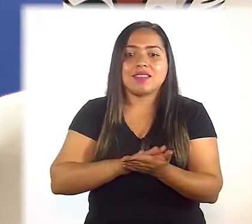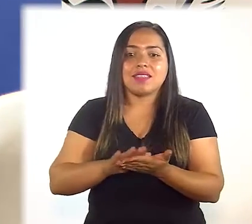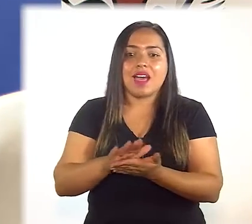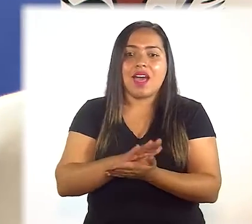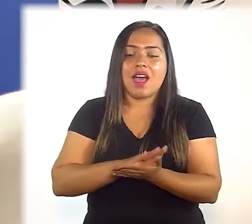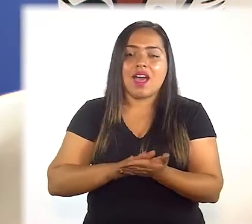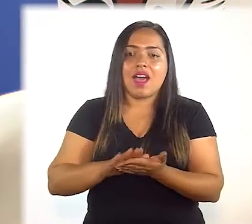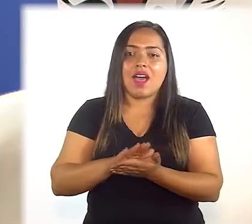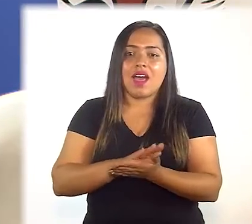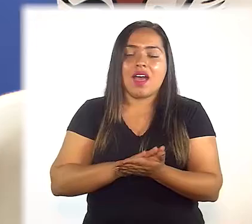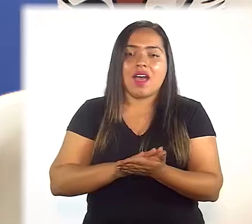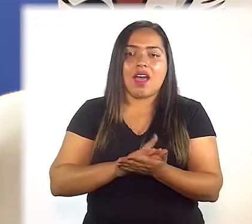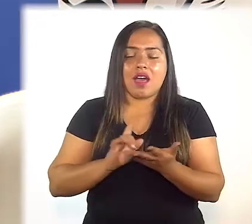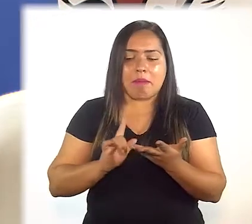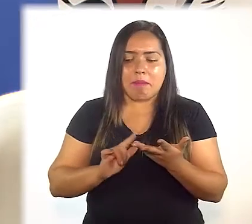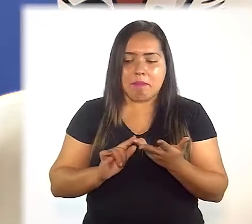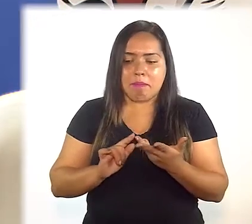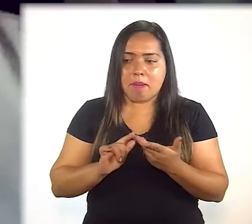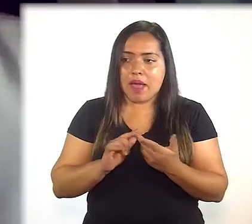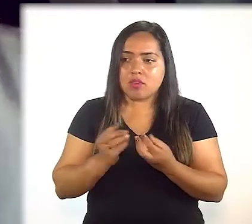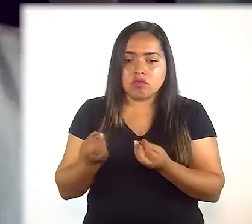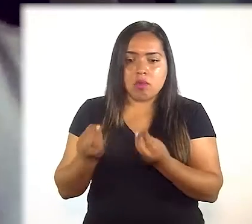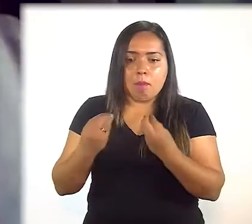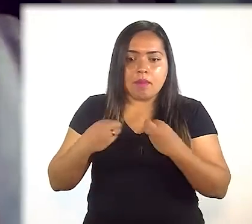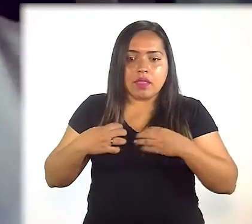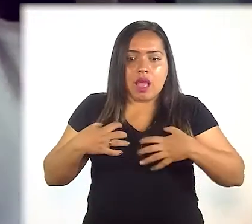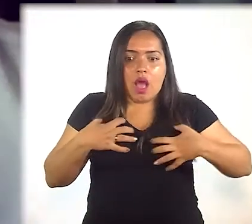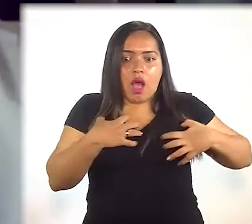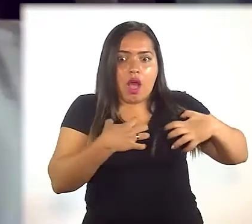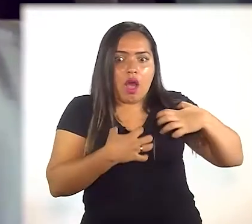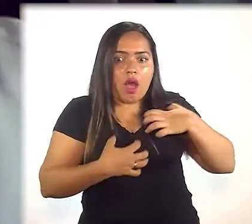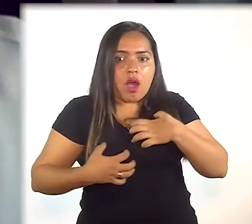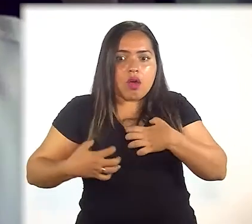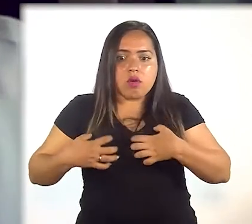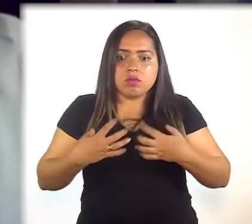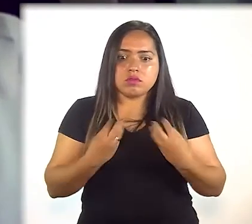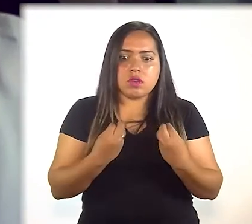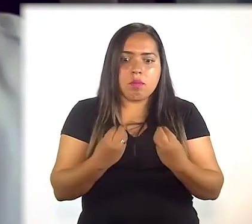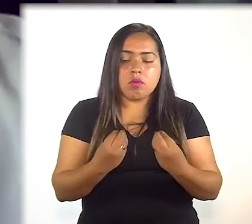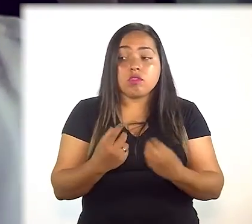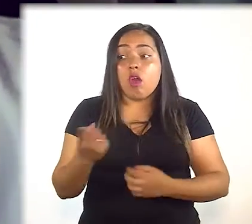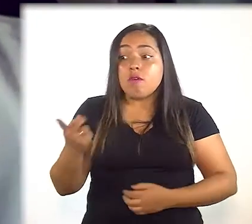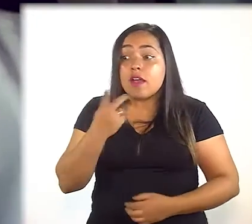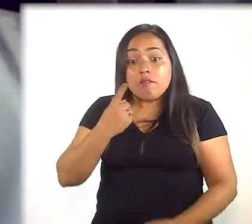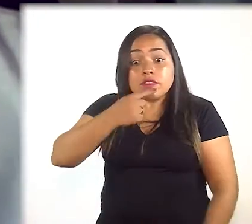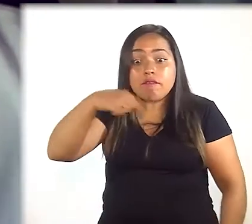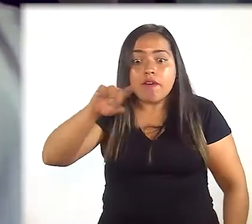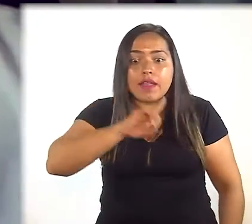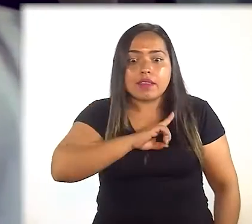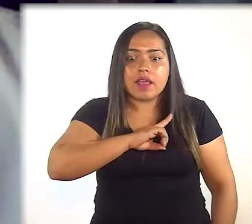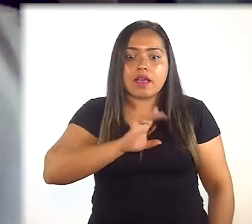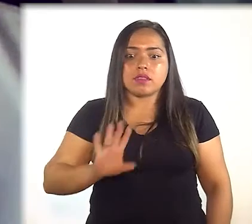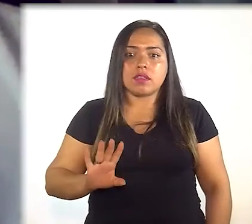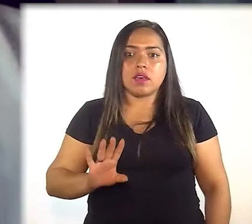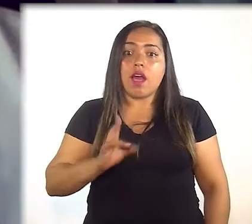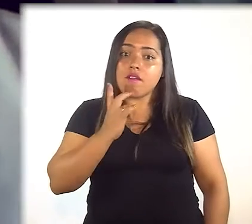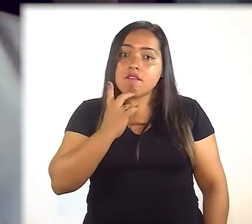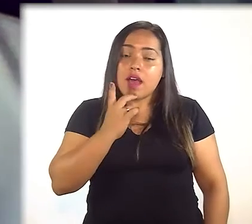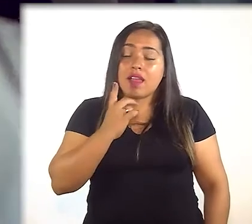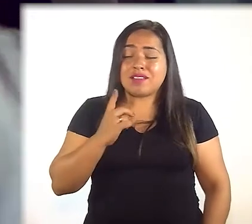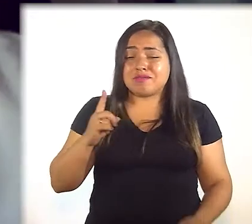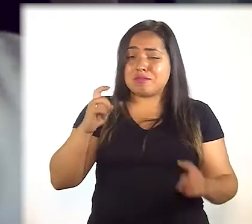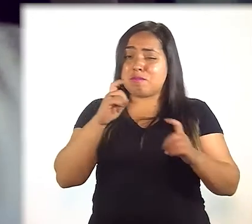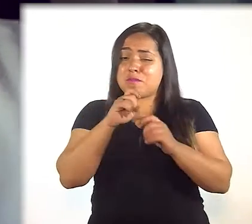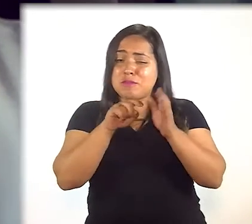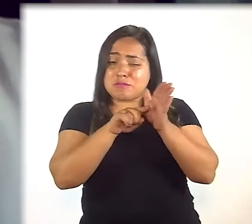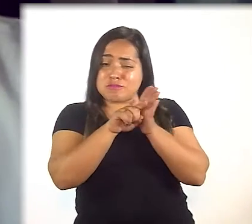E aí eu disse para ela, mas a senhora tem algum tipo de prova? Ela não tinha nada. Então você veja só a nossa situação. Isso